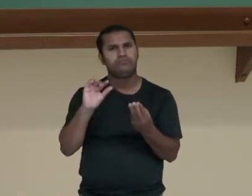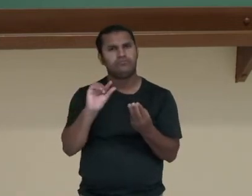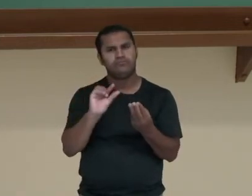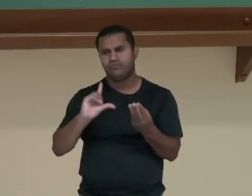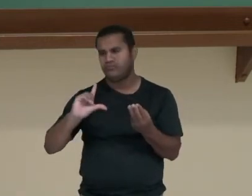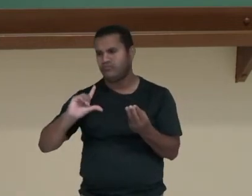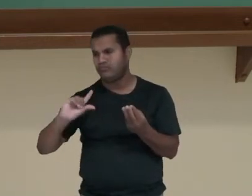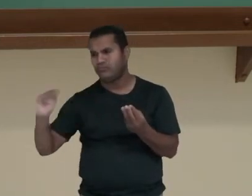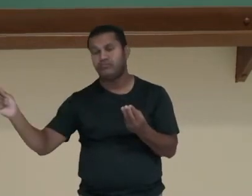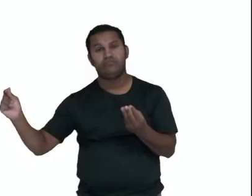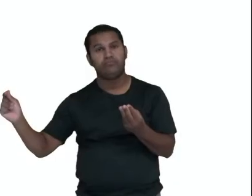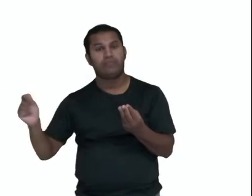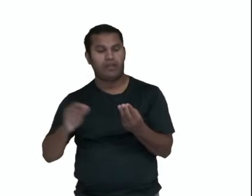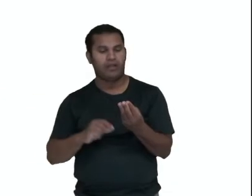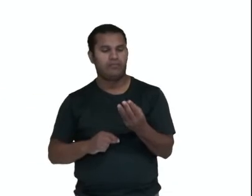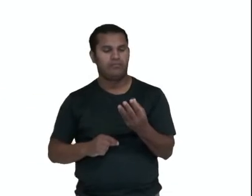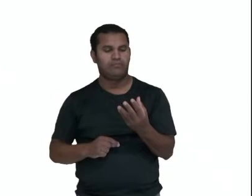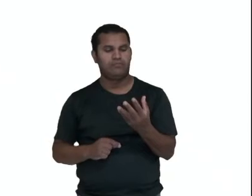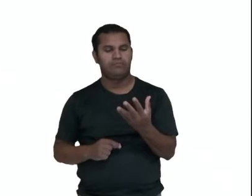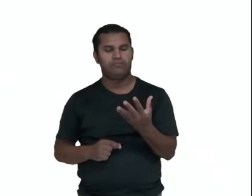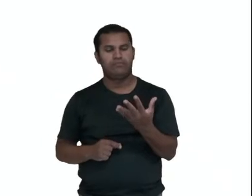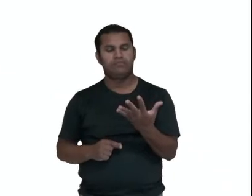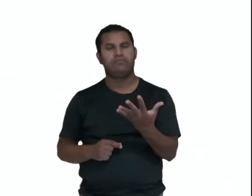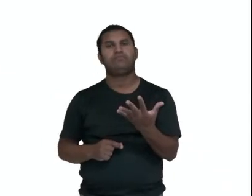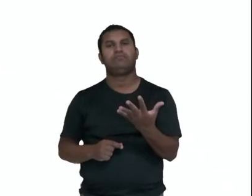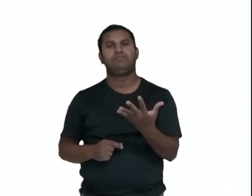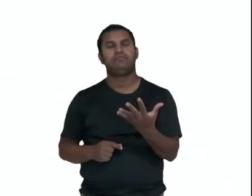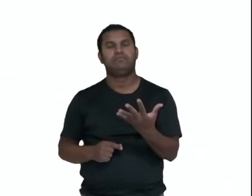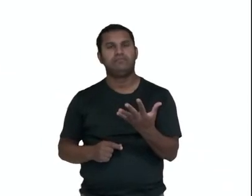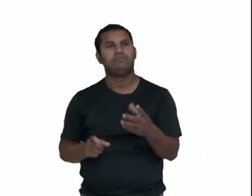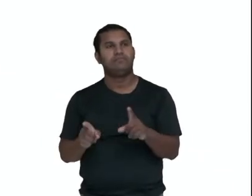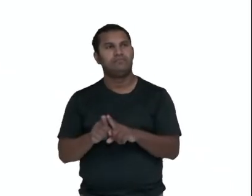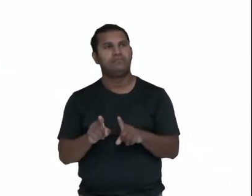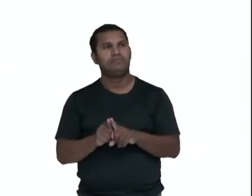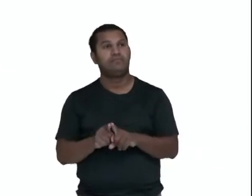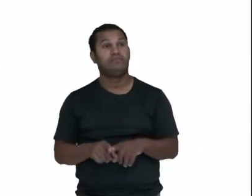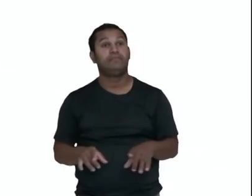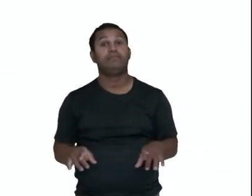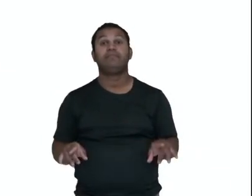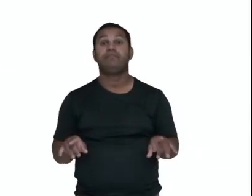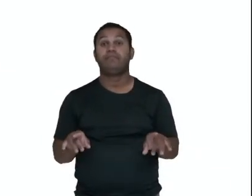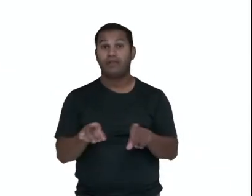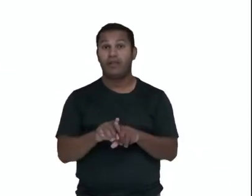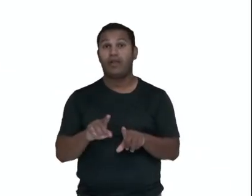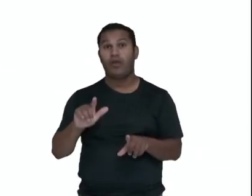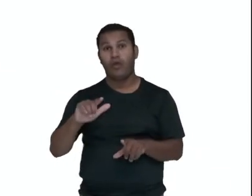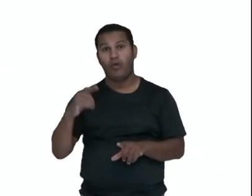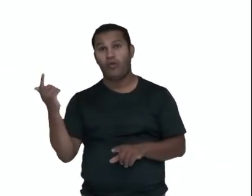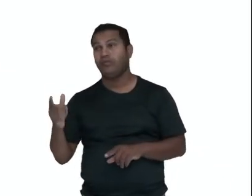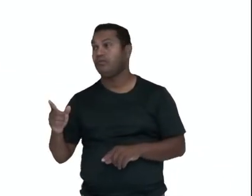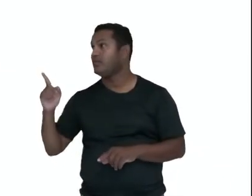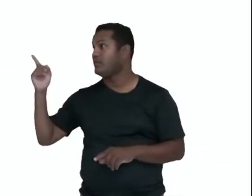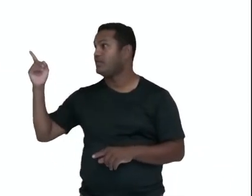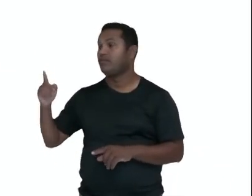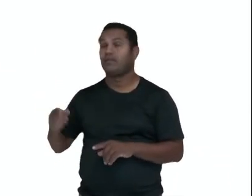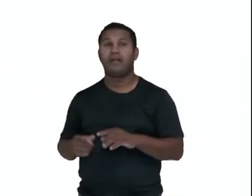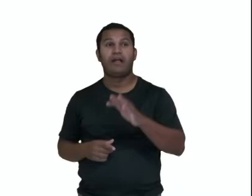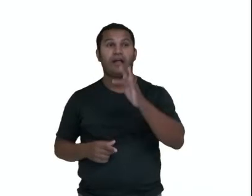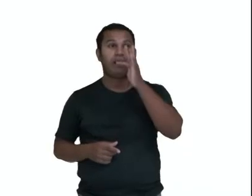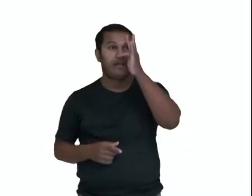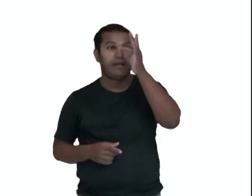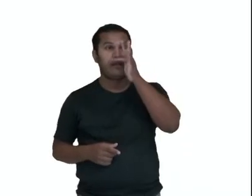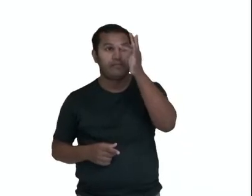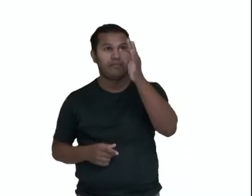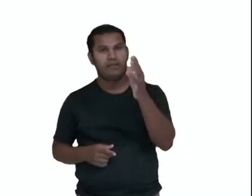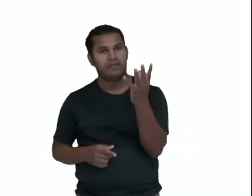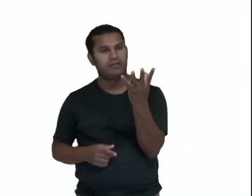Aqui eu tenho lá as plantas carnívoras. As plantas carnívoras fazem fotossíntese? Sim, elas fazem fotossíntese. Mas então por que